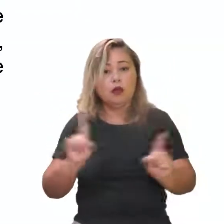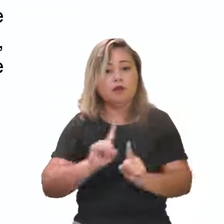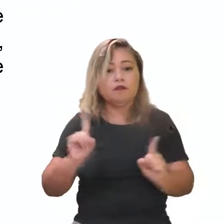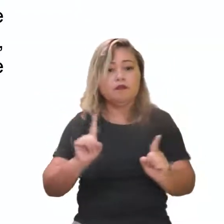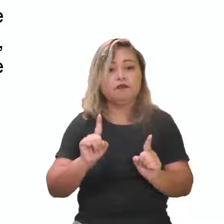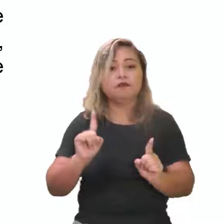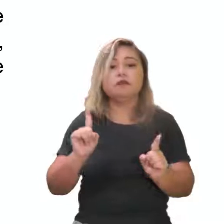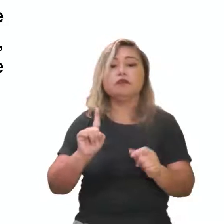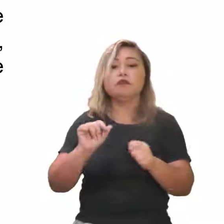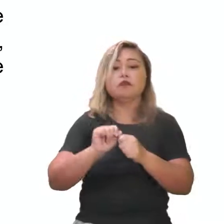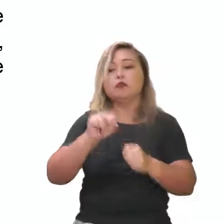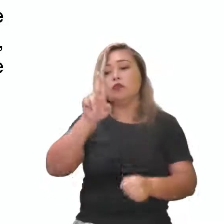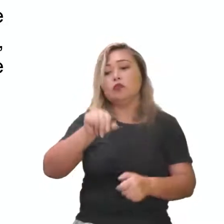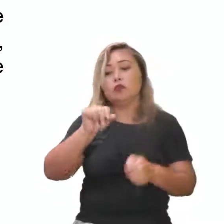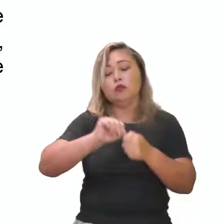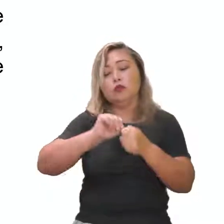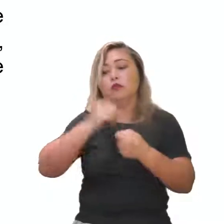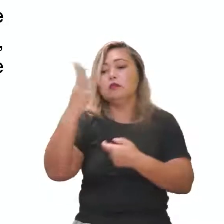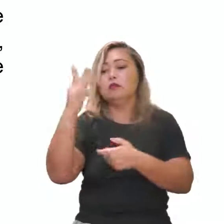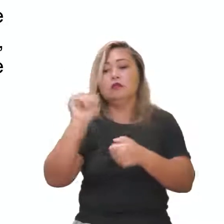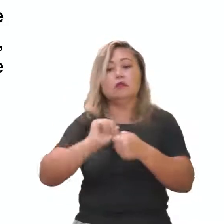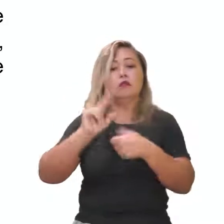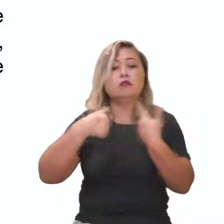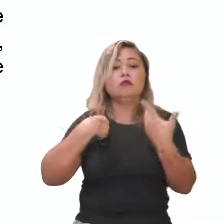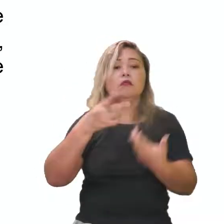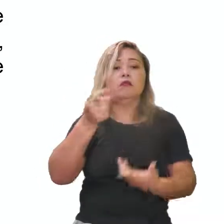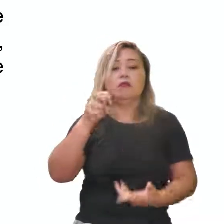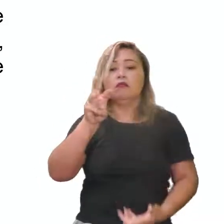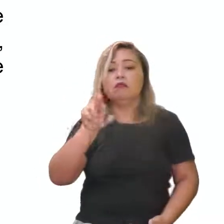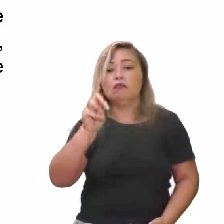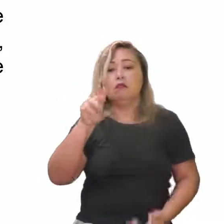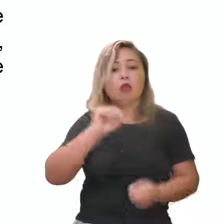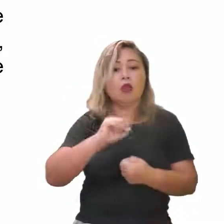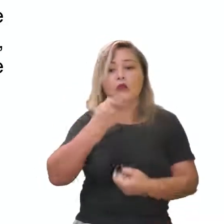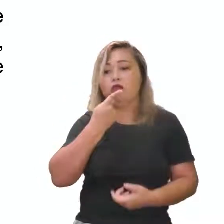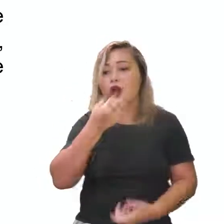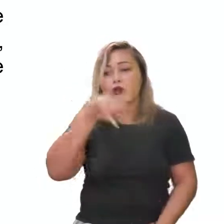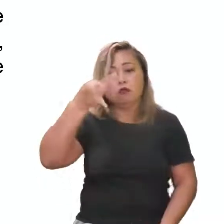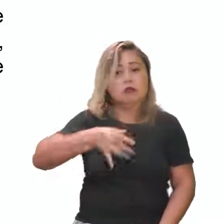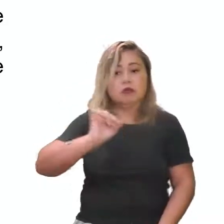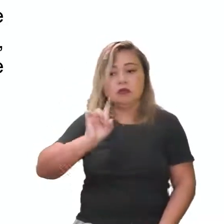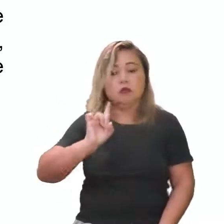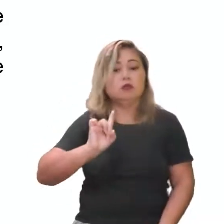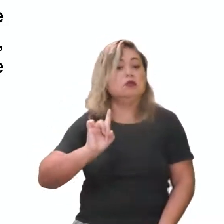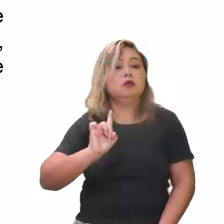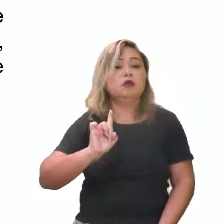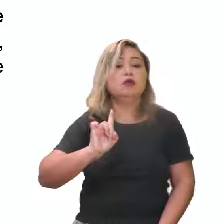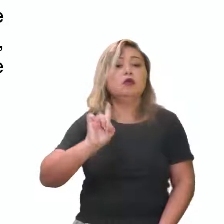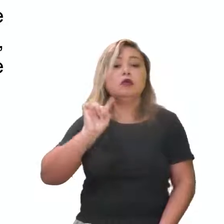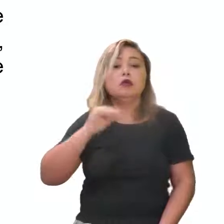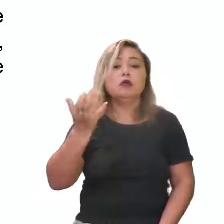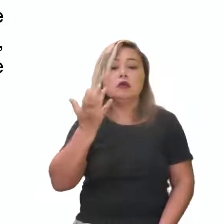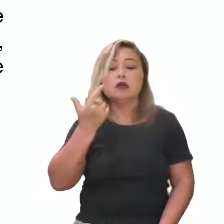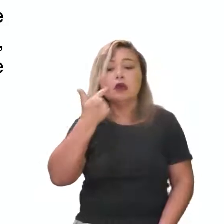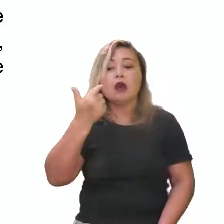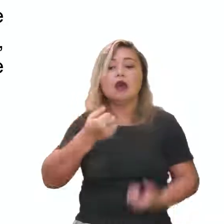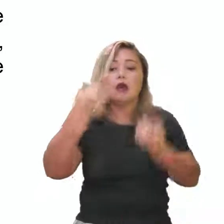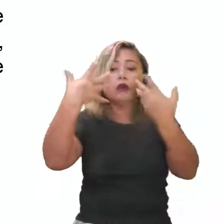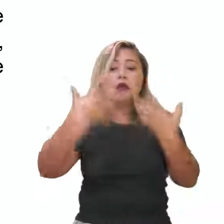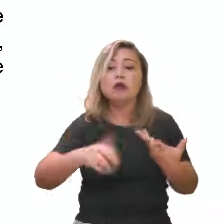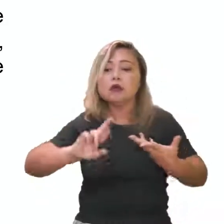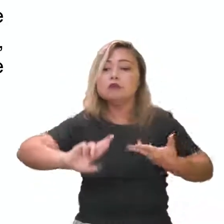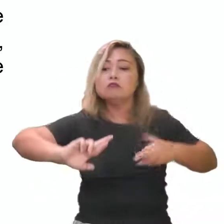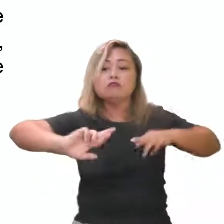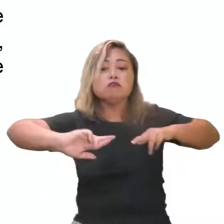tá? Nunca se falou isso na biologia, Charles Darwin nunca afirmou um trocinho desse, né? O que ele tentava explicar